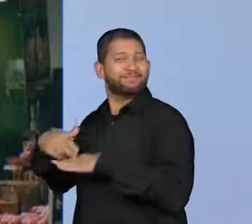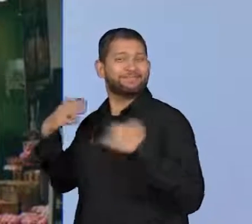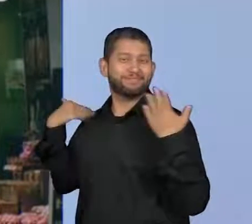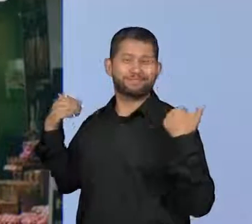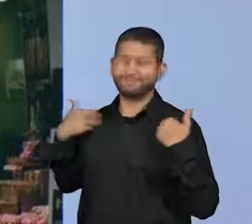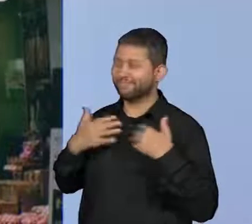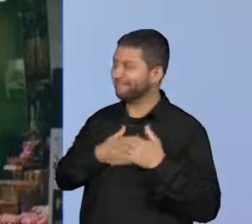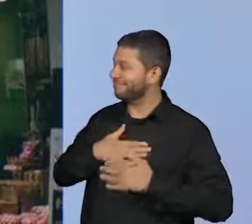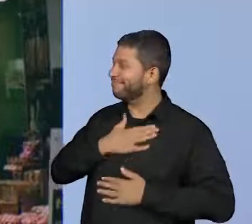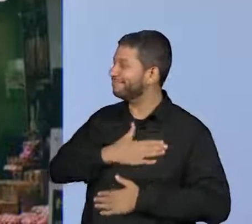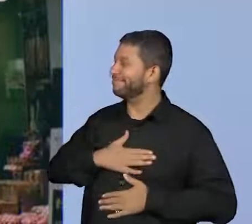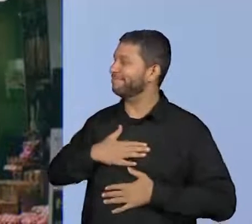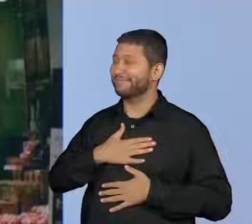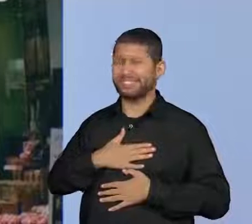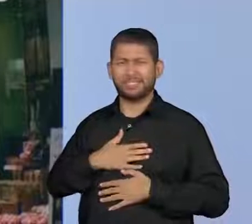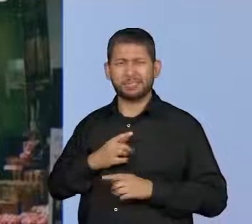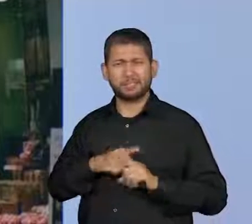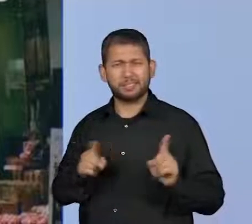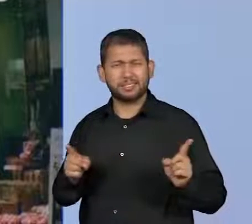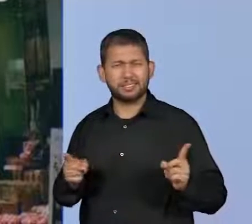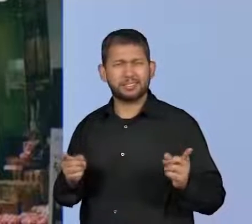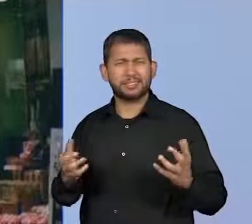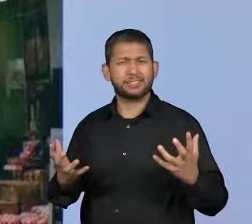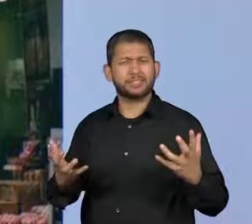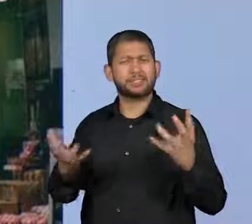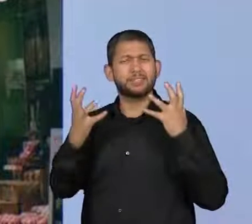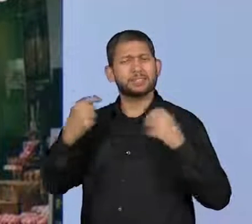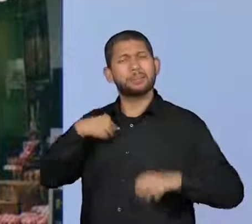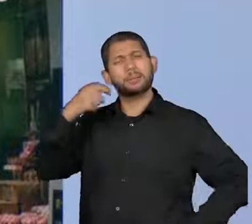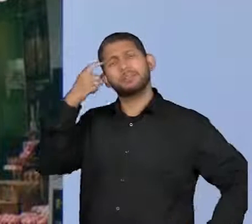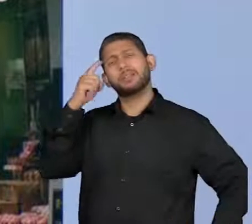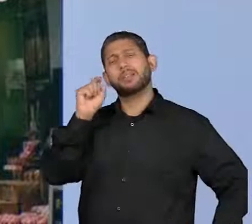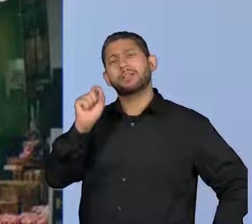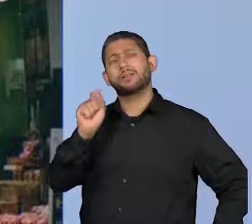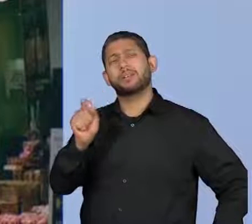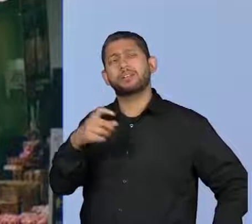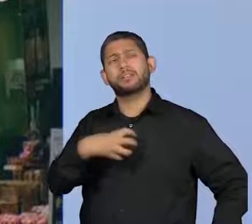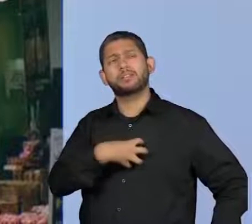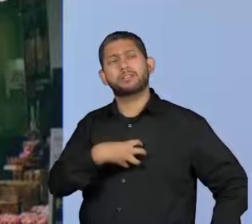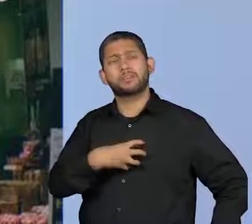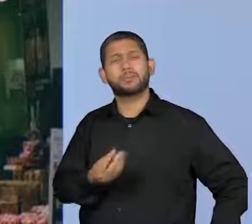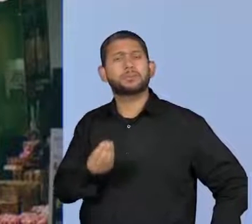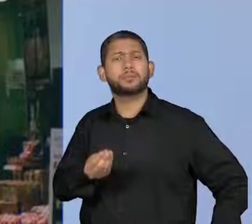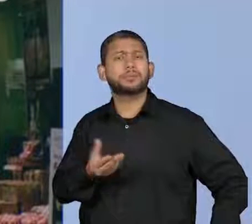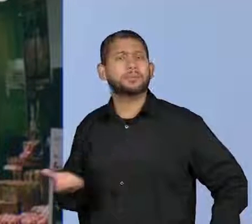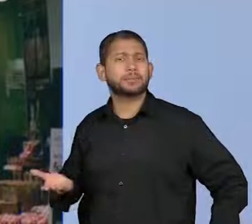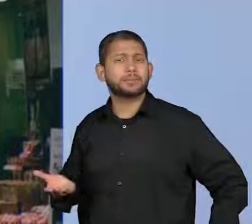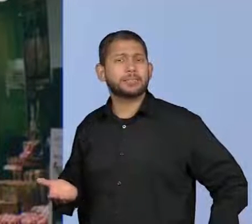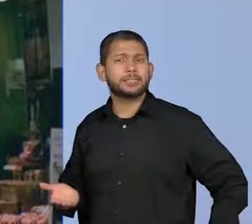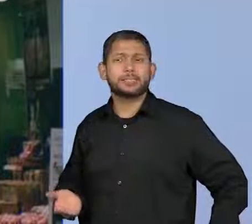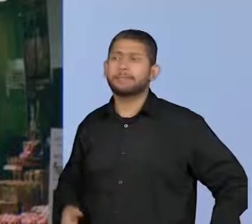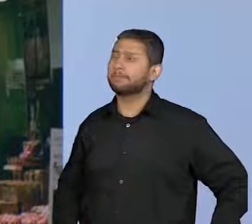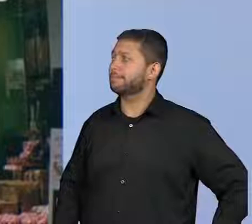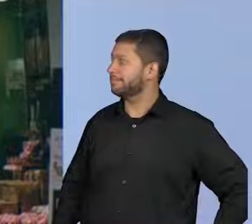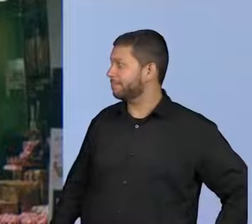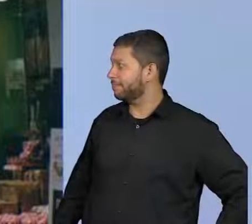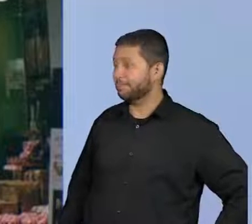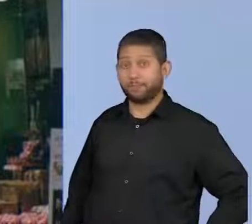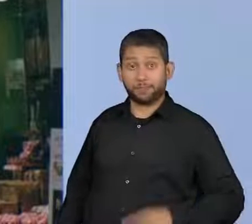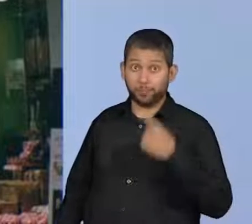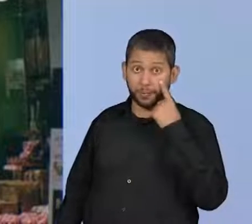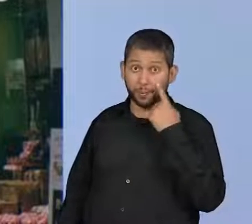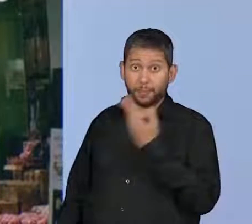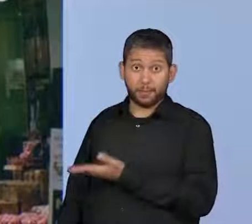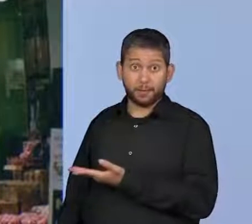tudo isso, que imagem vem à sua mente? Que sentimento aí também, não é? Olha só, nessa segunda imagem também